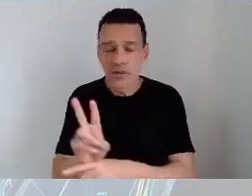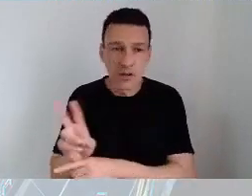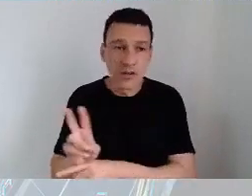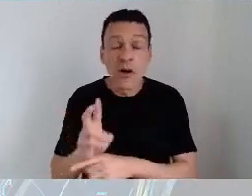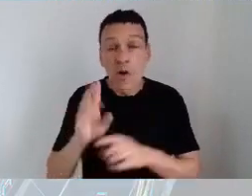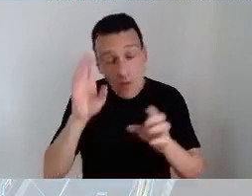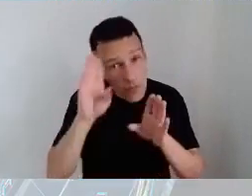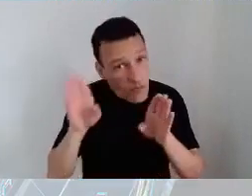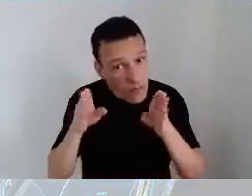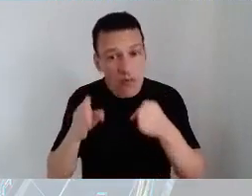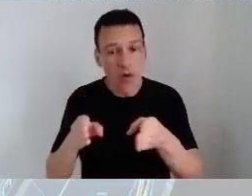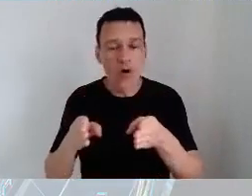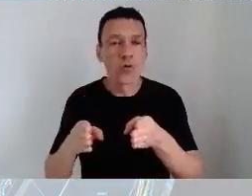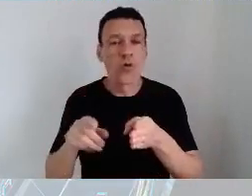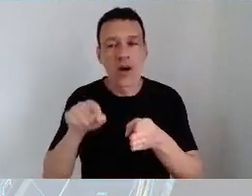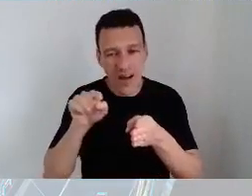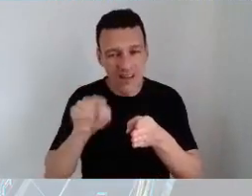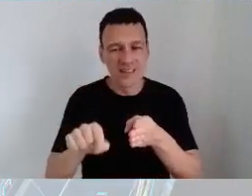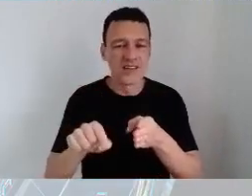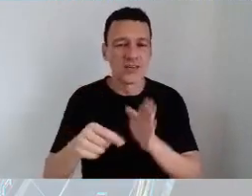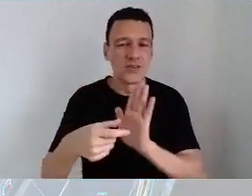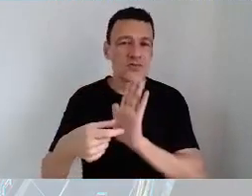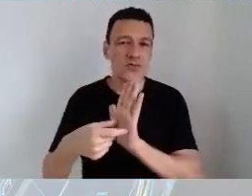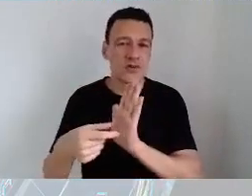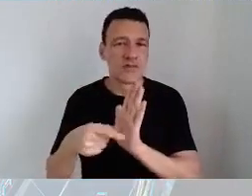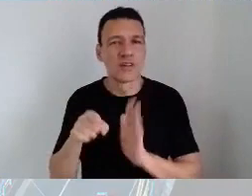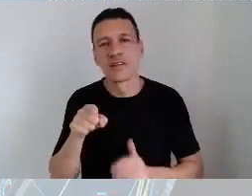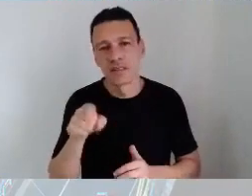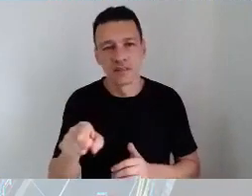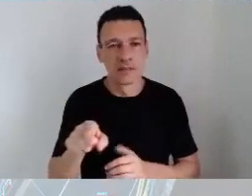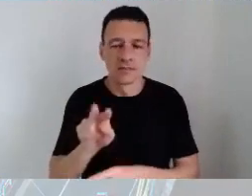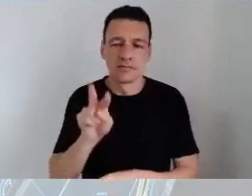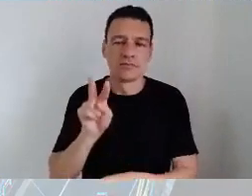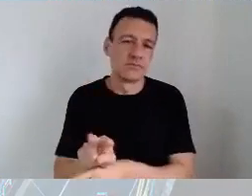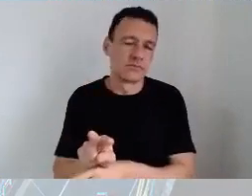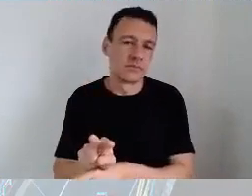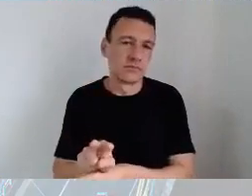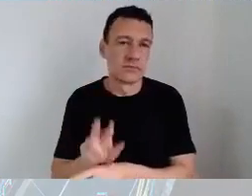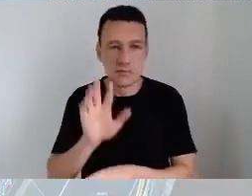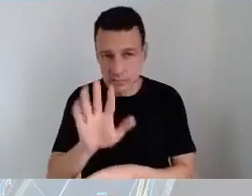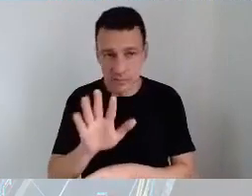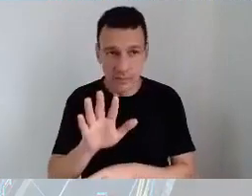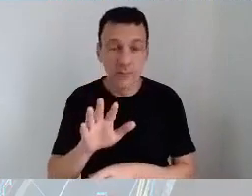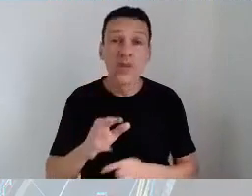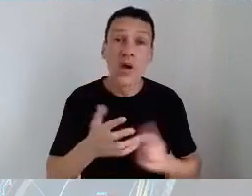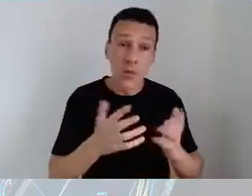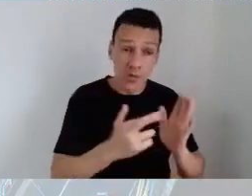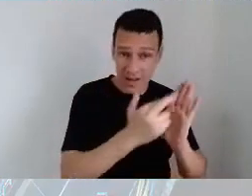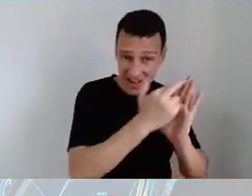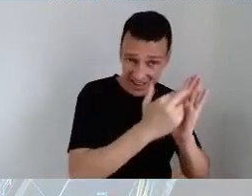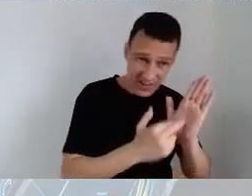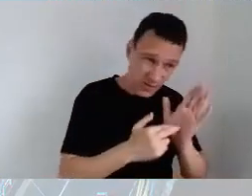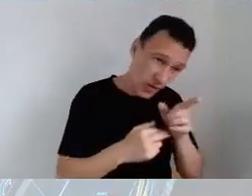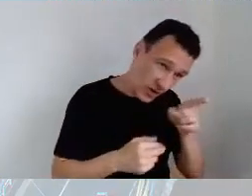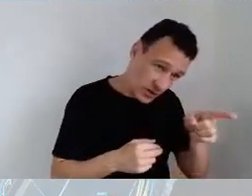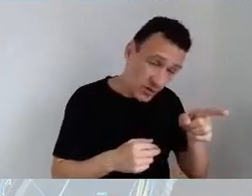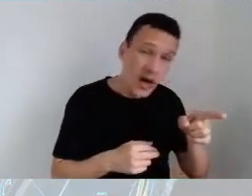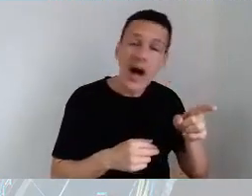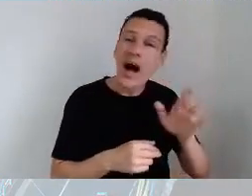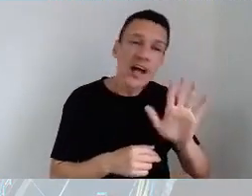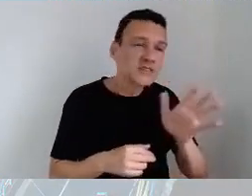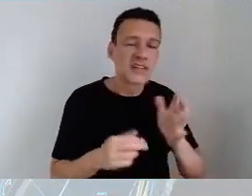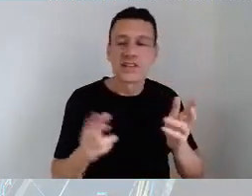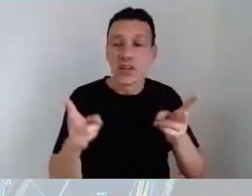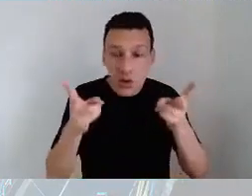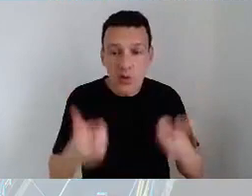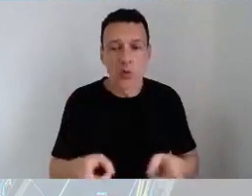aplicação. Quando você pega relatórios do seu injetor, não é a sua visão real, de fato, da aplicação.